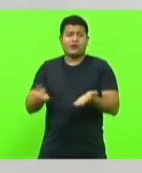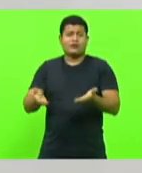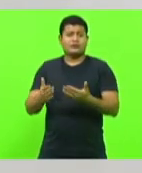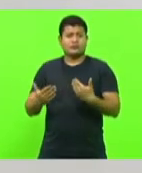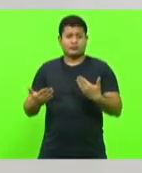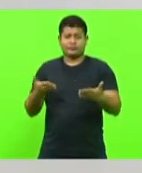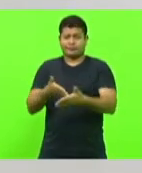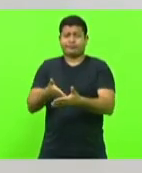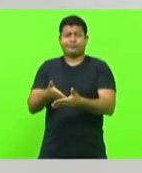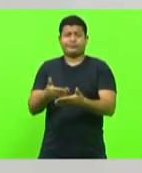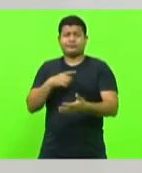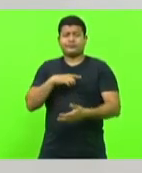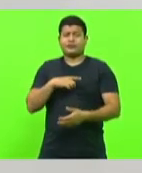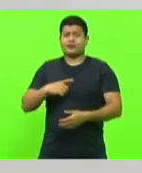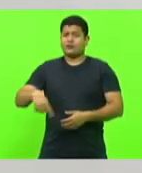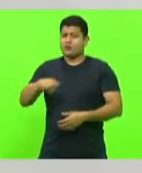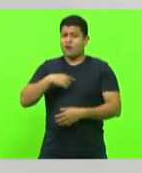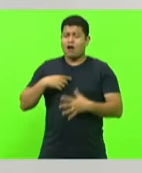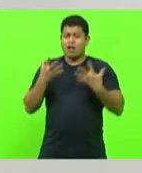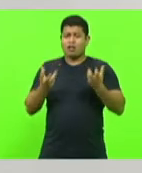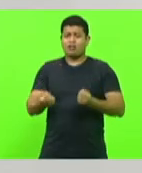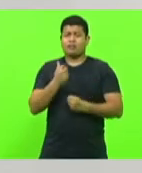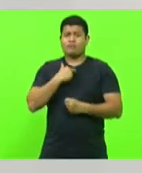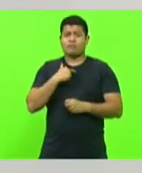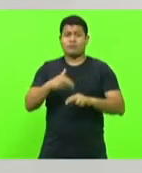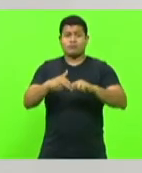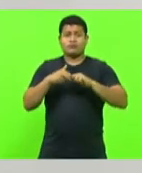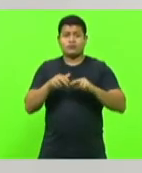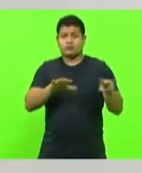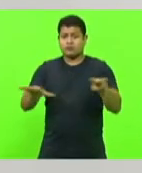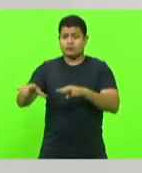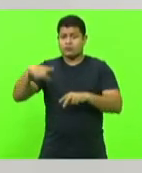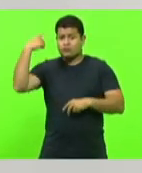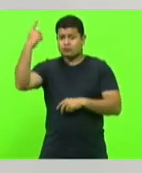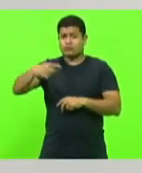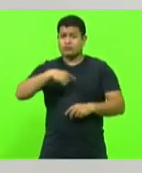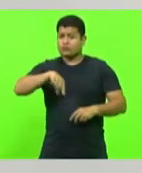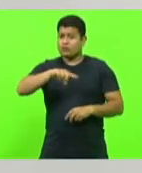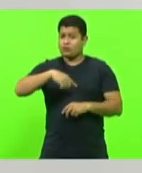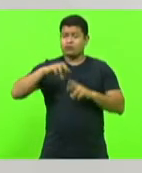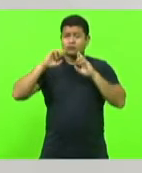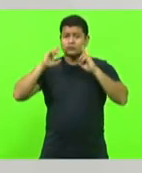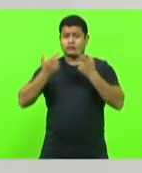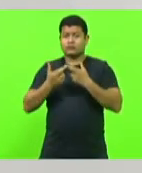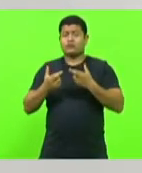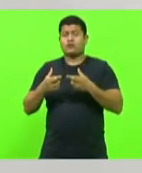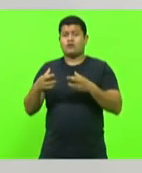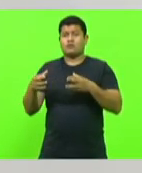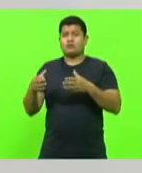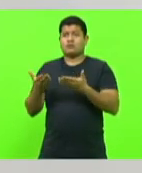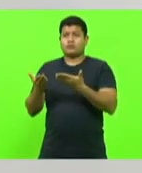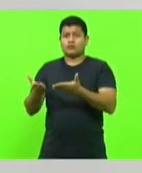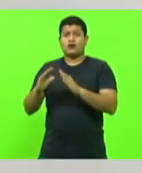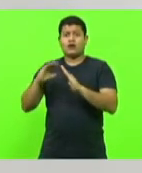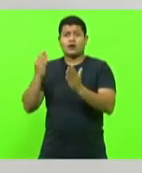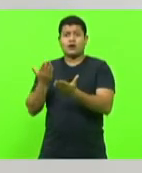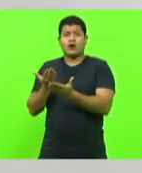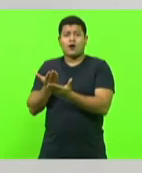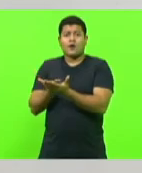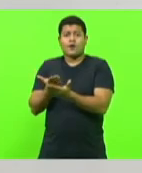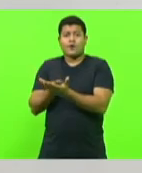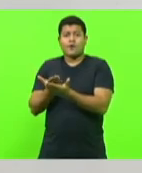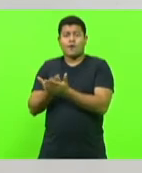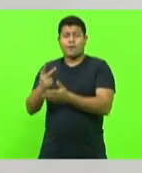não deve continuar assim. Por isso, semana que vem, nós teremos uma reunião com escolas privadas, estou propondo isso, para que a